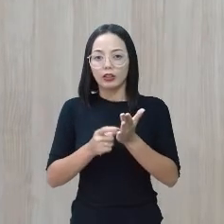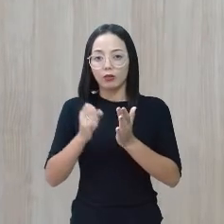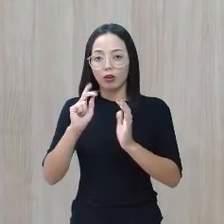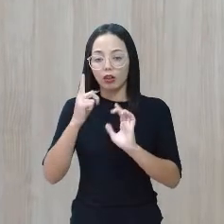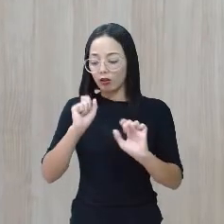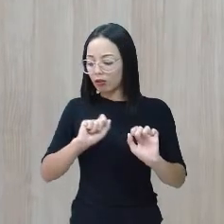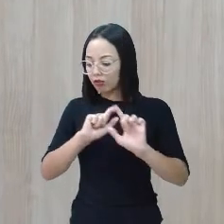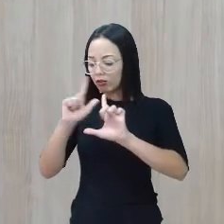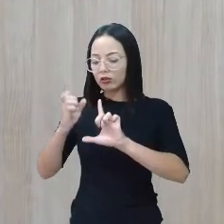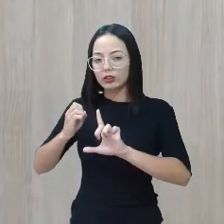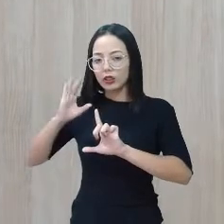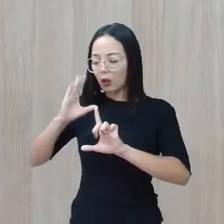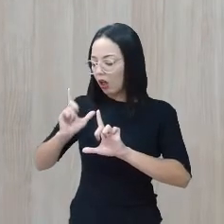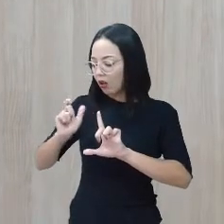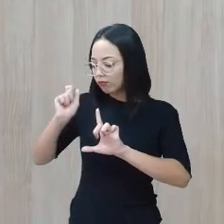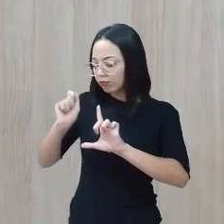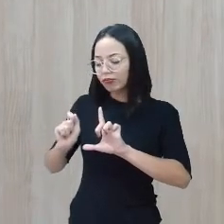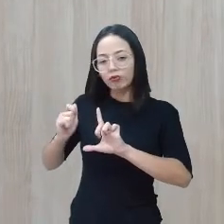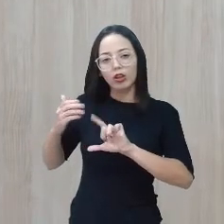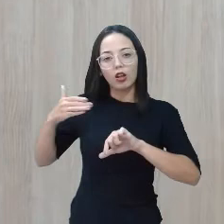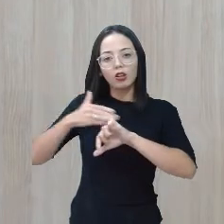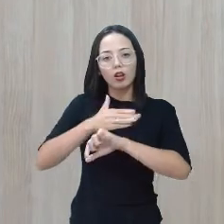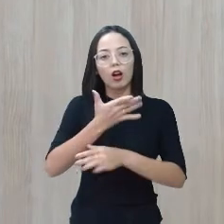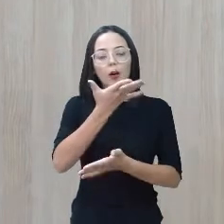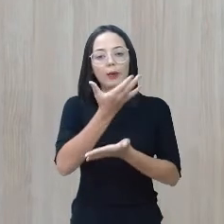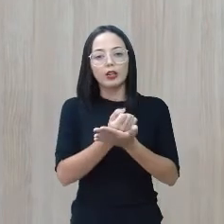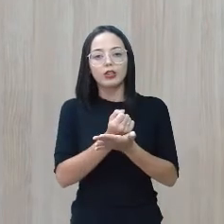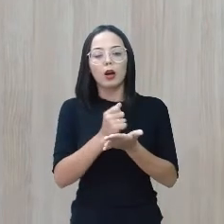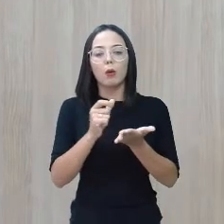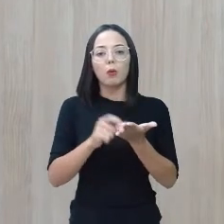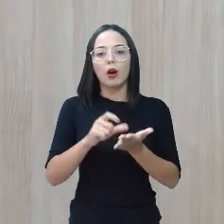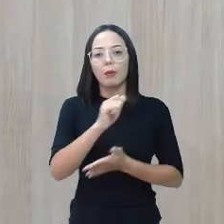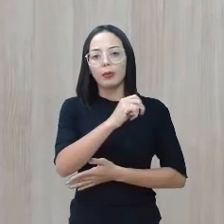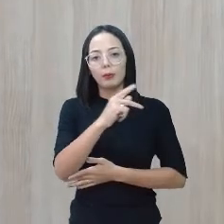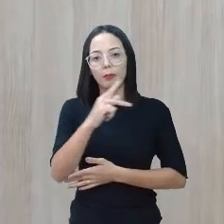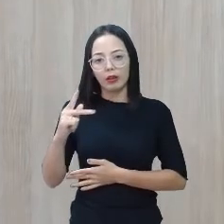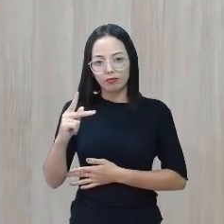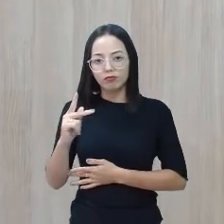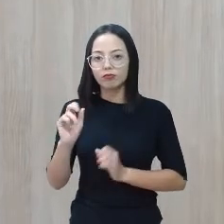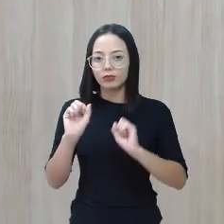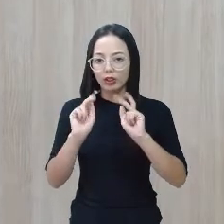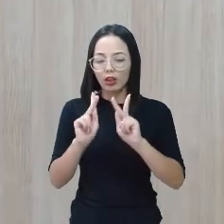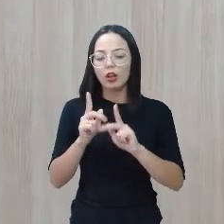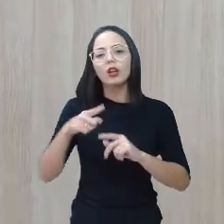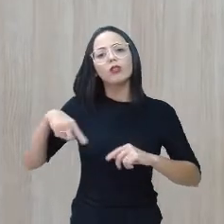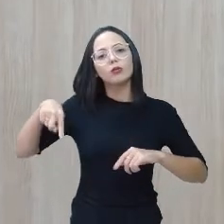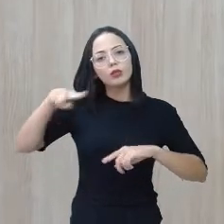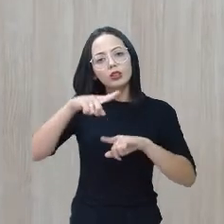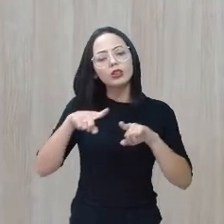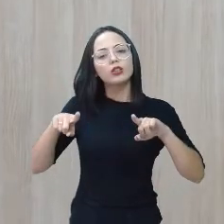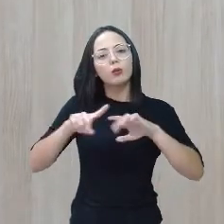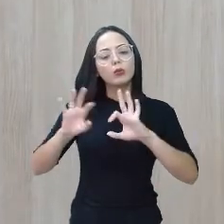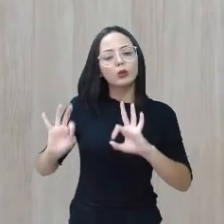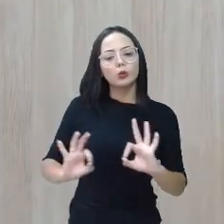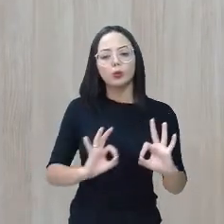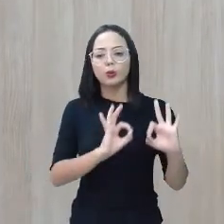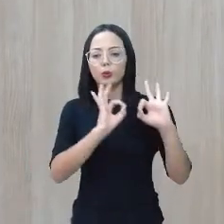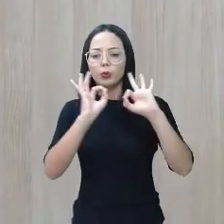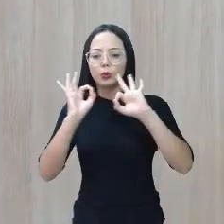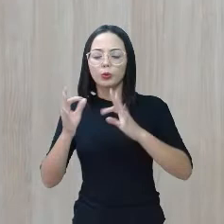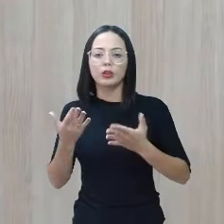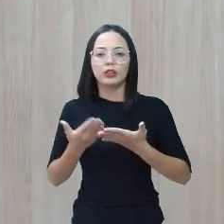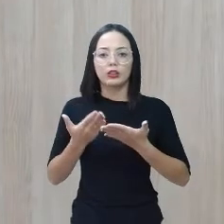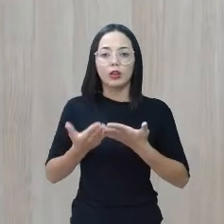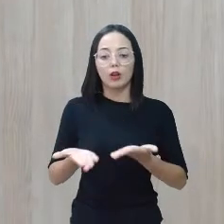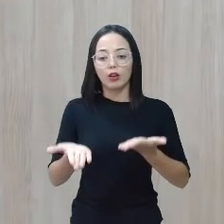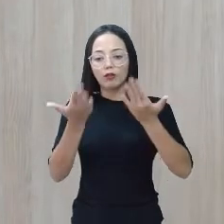Code aí na nossa telinha. Vocês baixem aí também o aplicativo para que vocês possam também assistir nossas aulas e